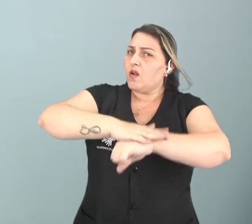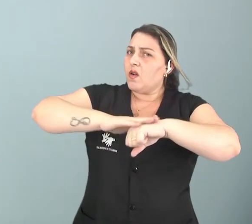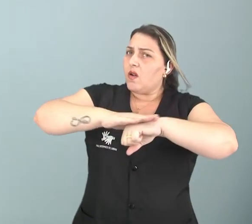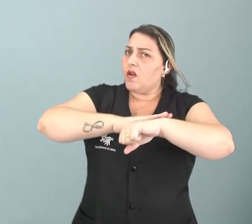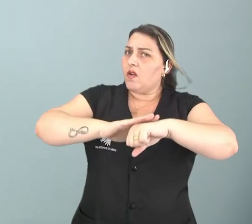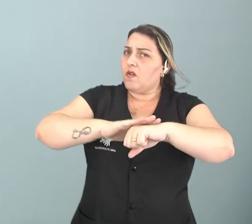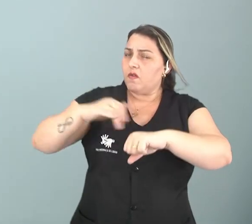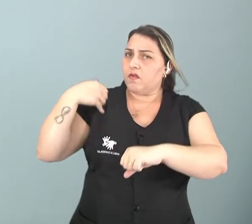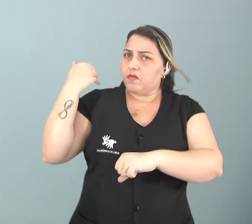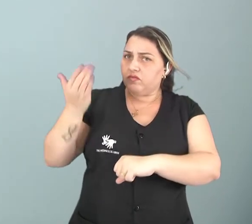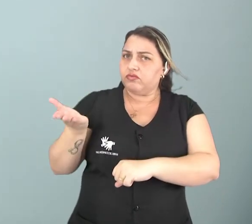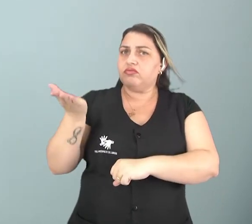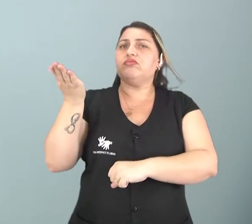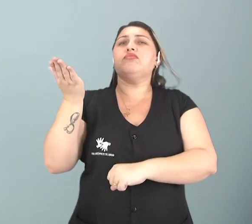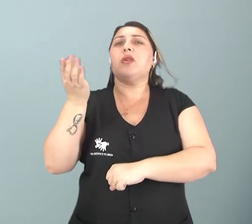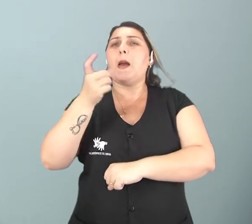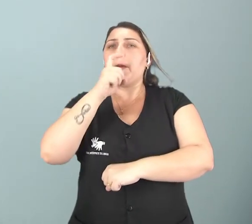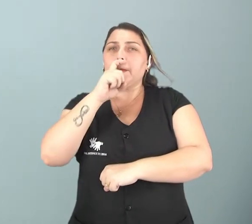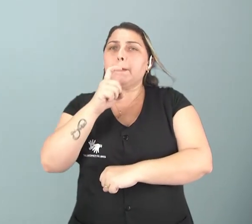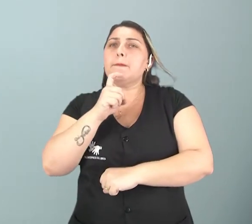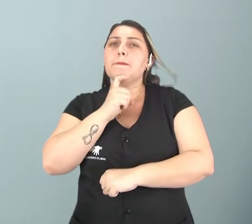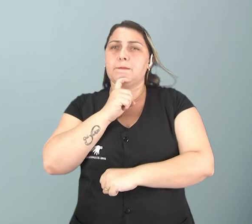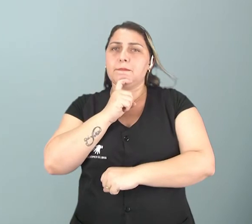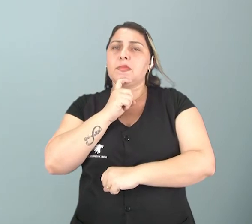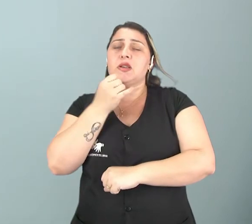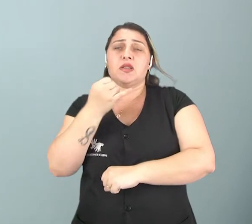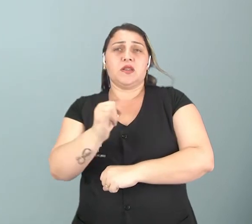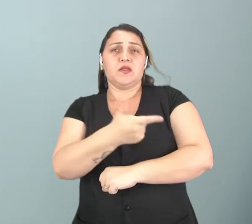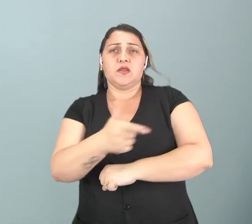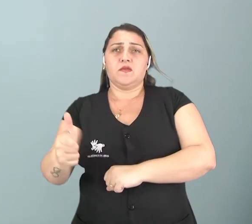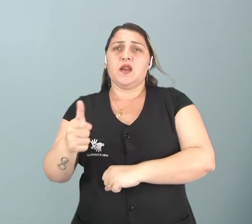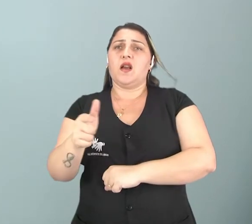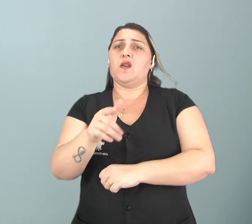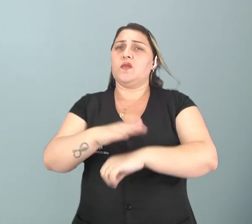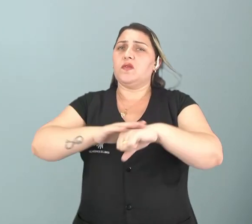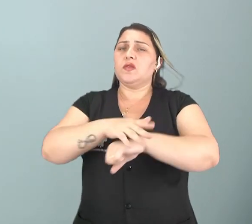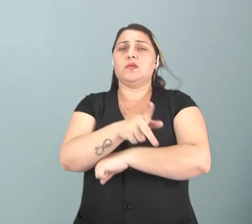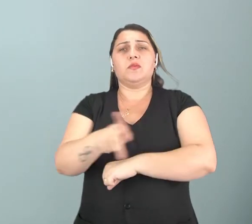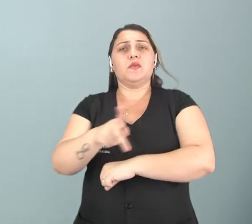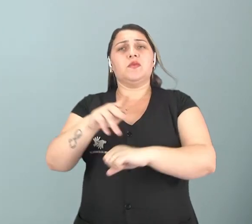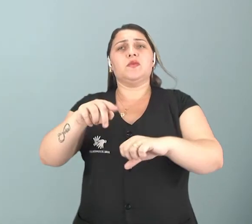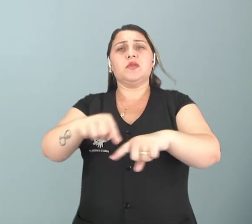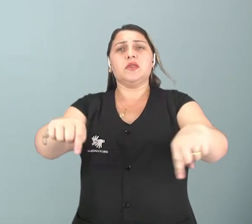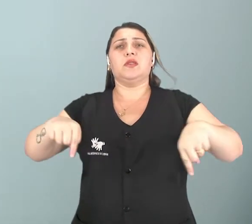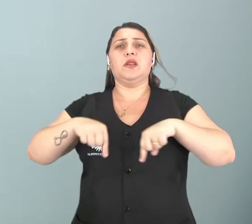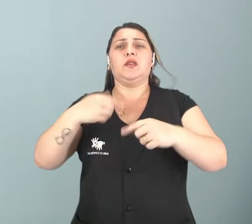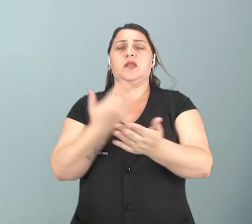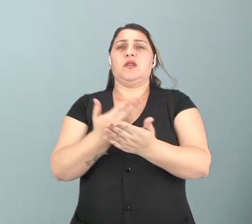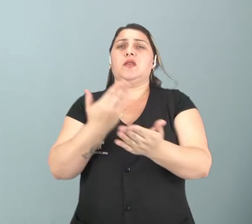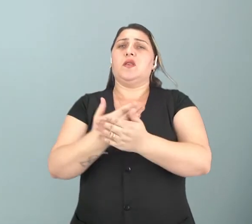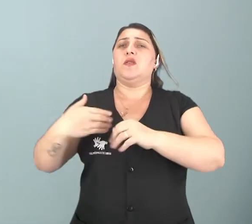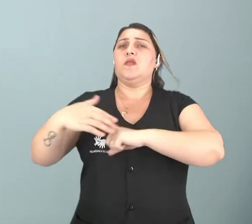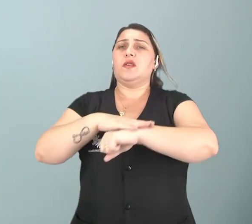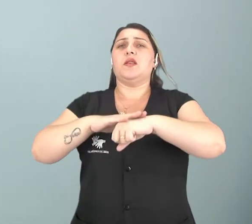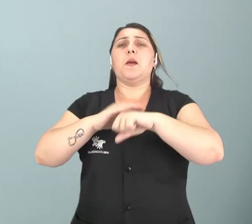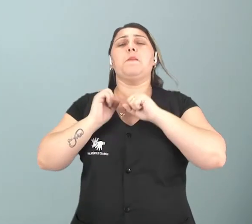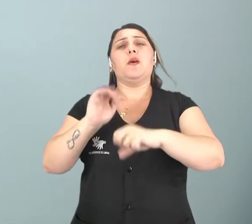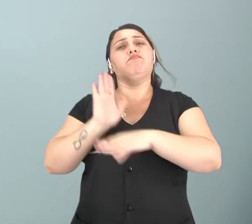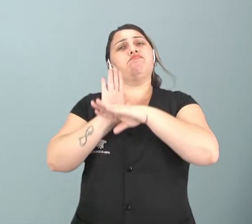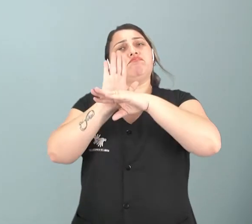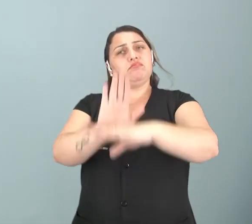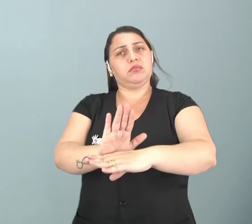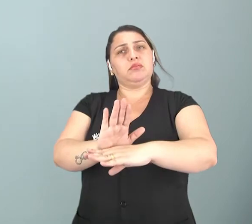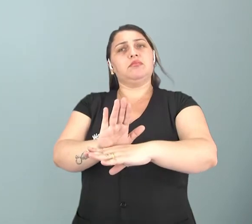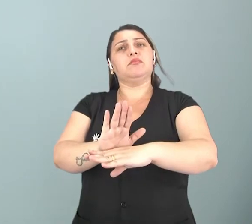maior de idade, com um pai, com uma mãe. Se não tiver, converse com um professor na sala de aula. Converse com alguém que possa lhe ajudar a fazer uma